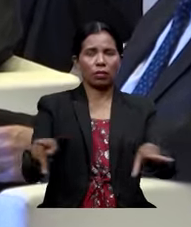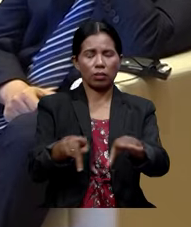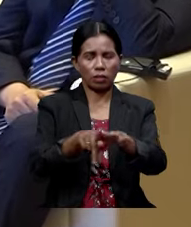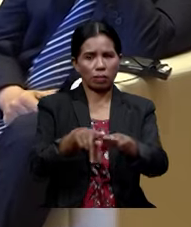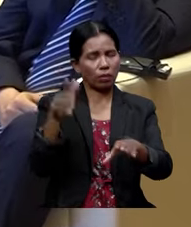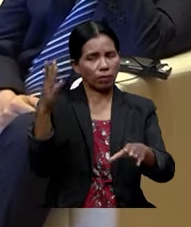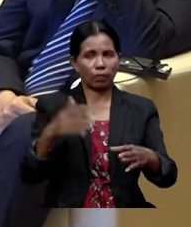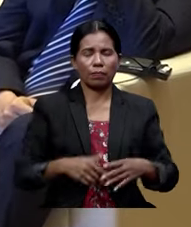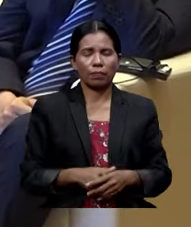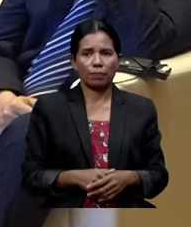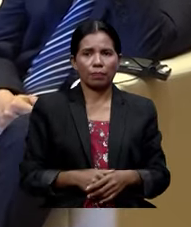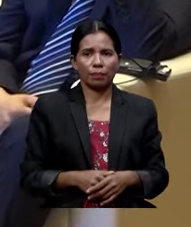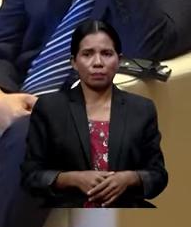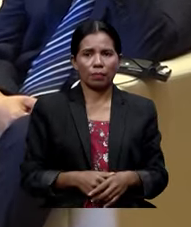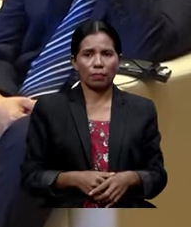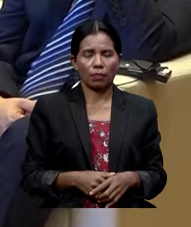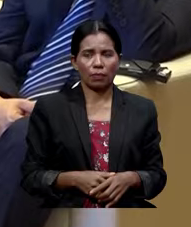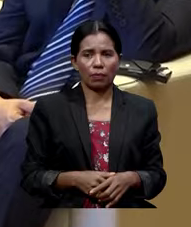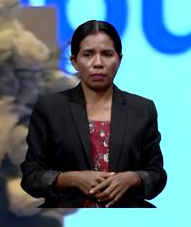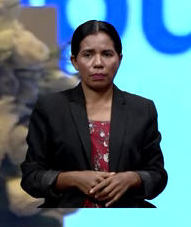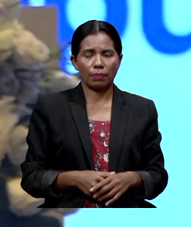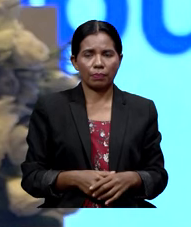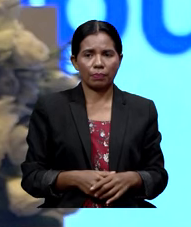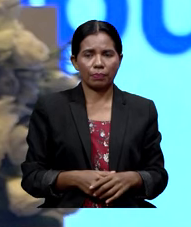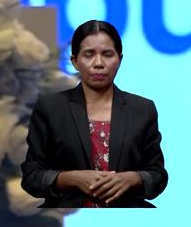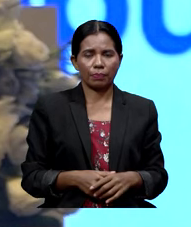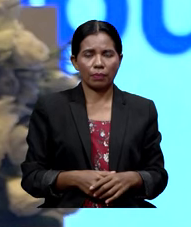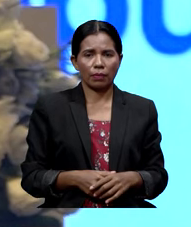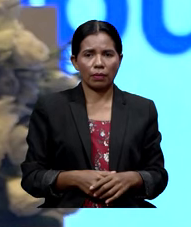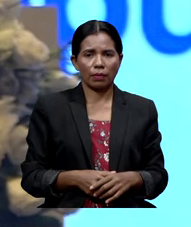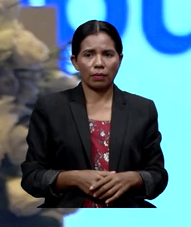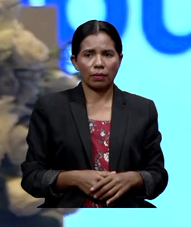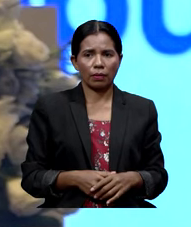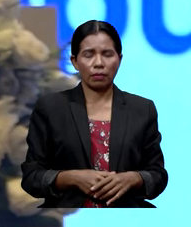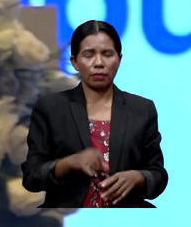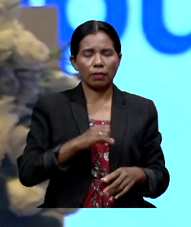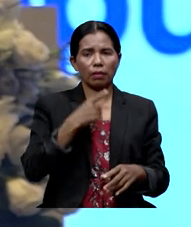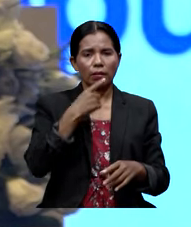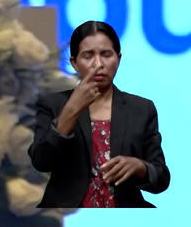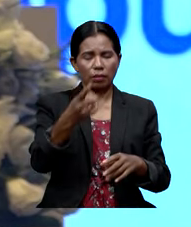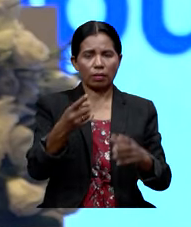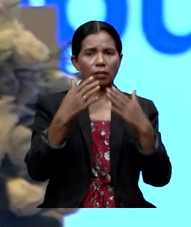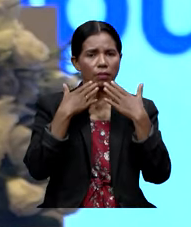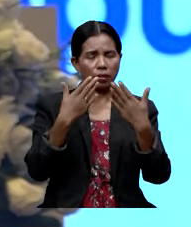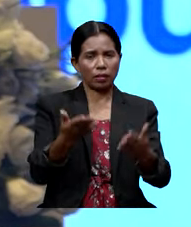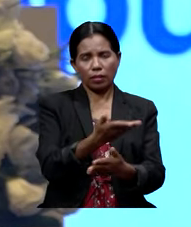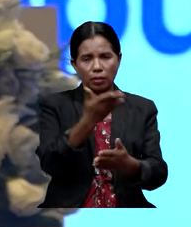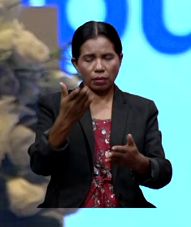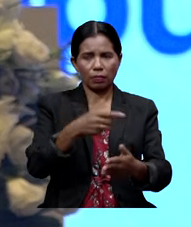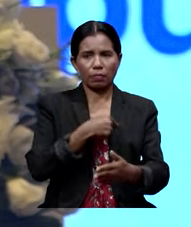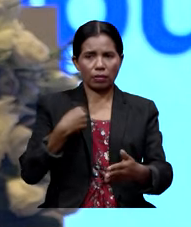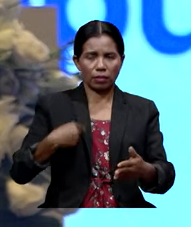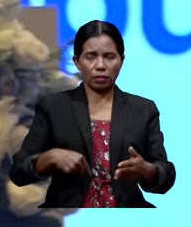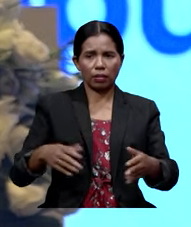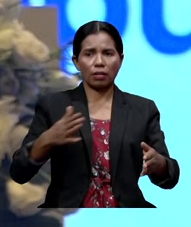Né? This business forum, I send my deepest gratitude to the Chinese government, to my